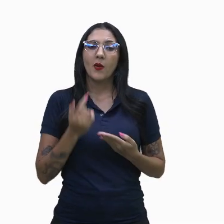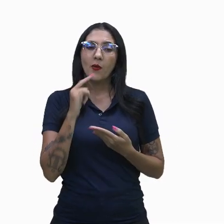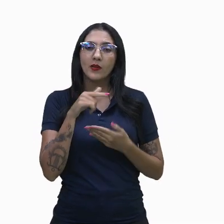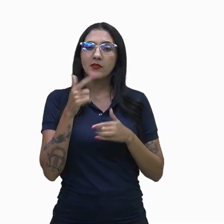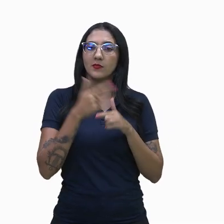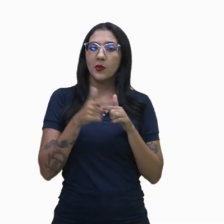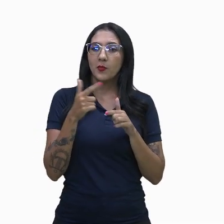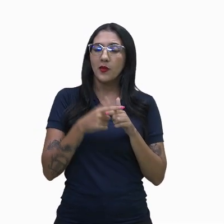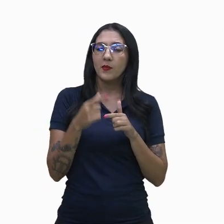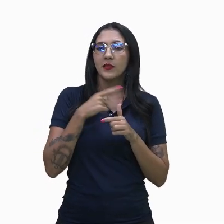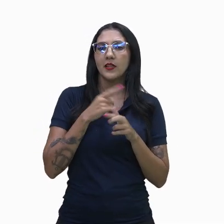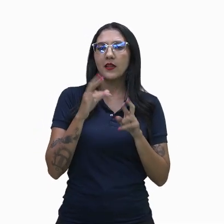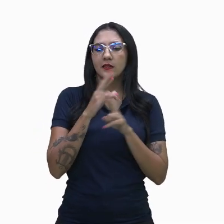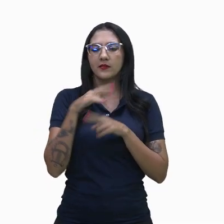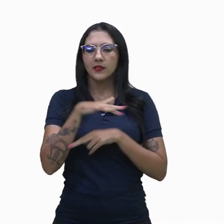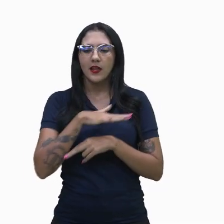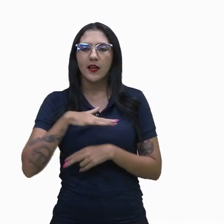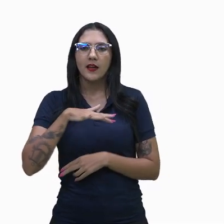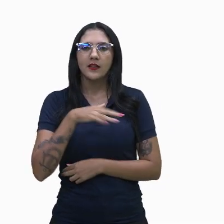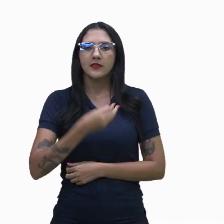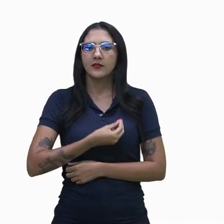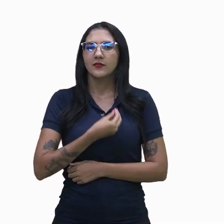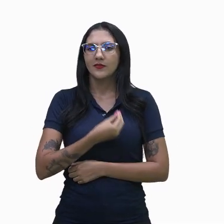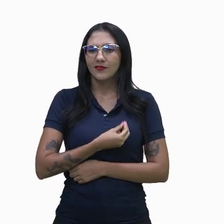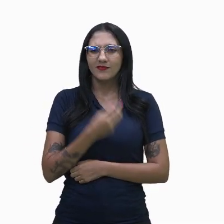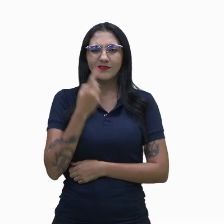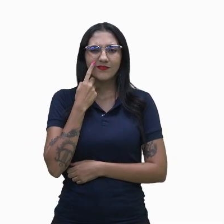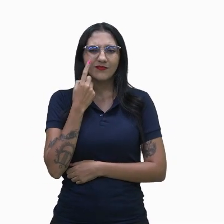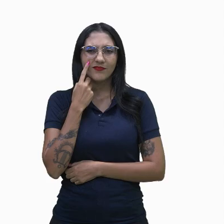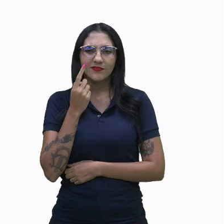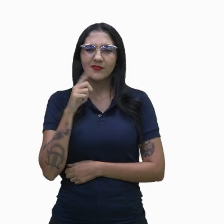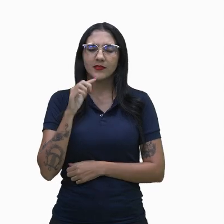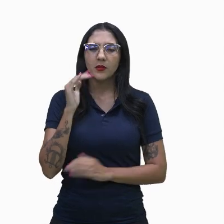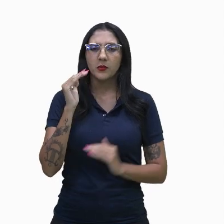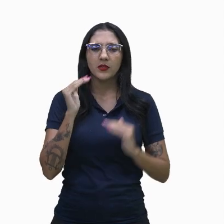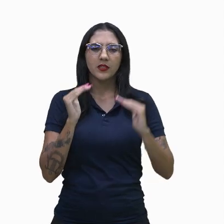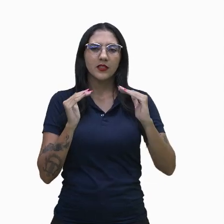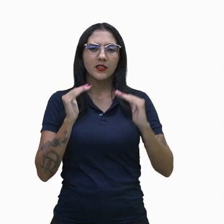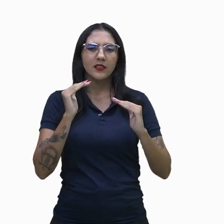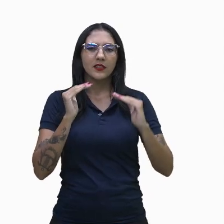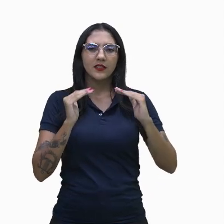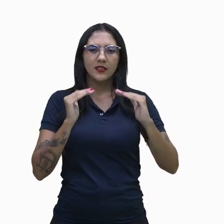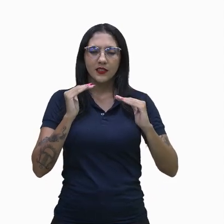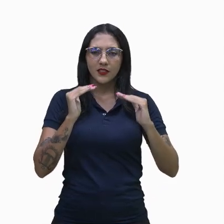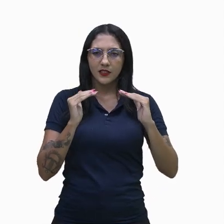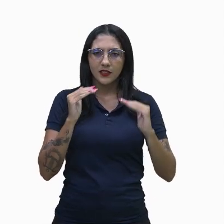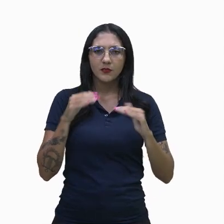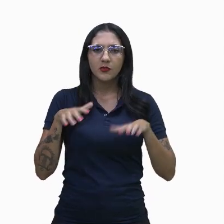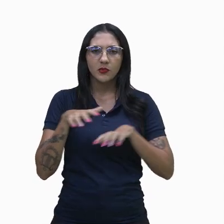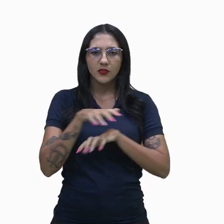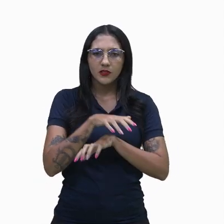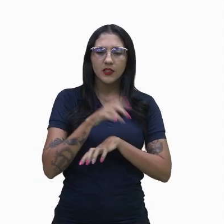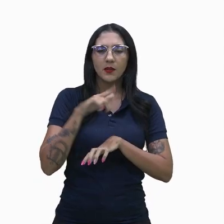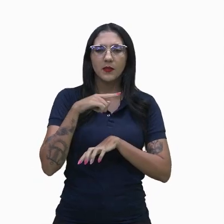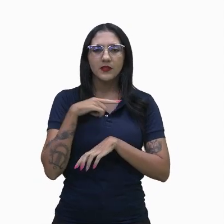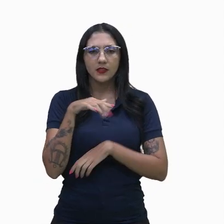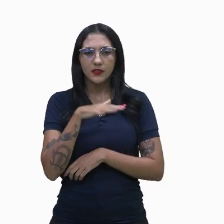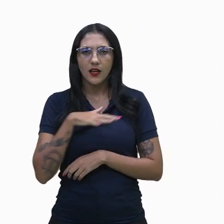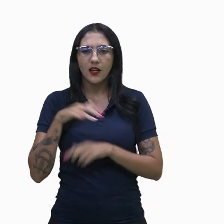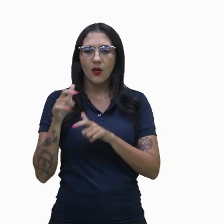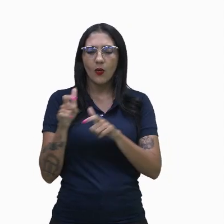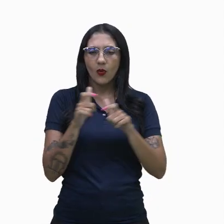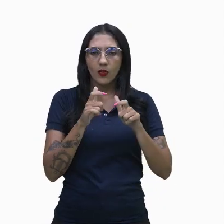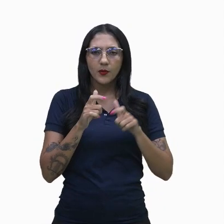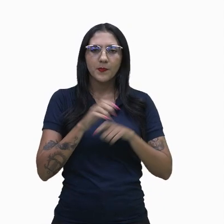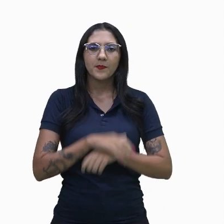afeta a biodiversidade, né? Como nós falamos ali da questão desse equilíbrio desse ecossistema, o equilíbrio desse bioma, né? Nós